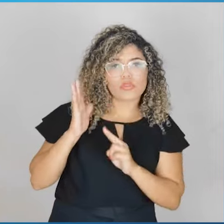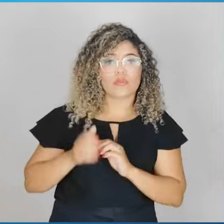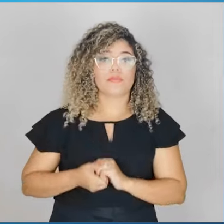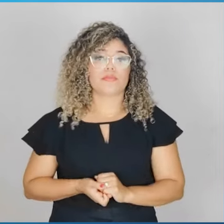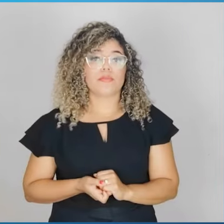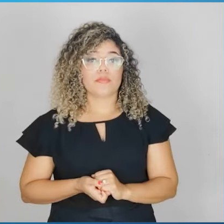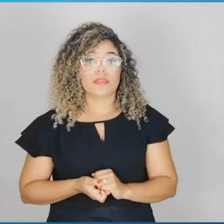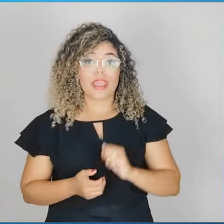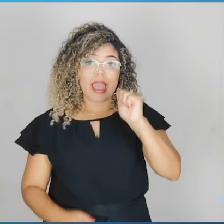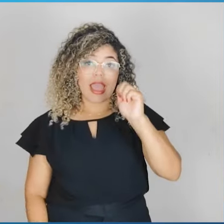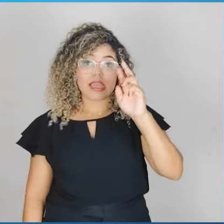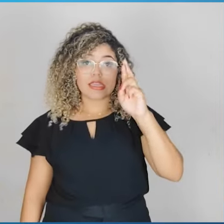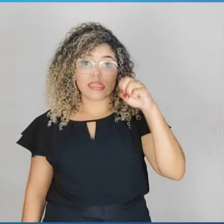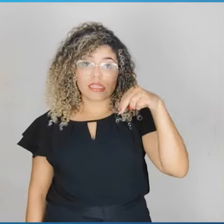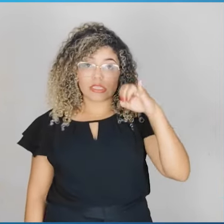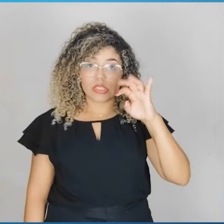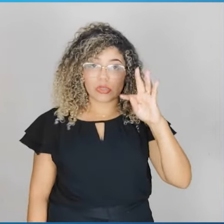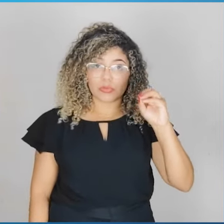arenito.